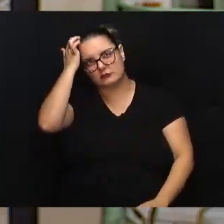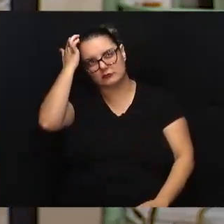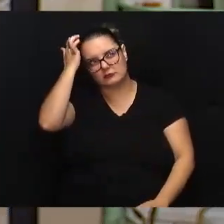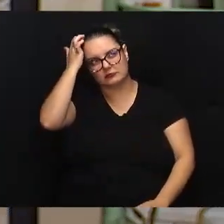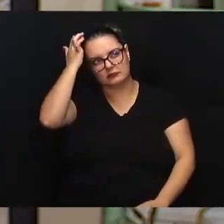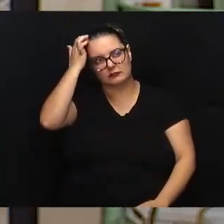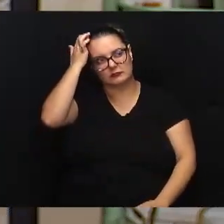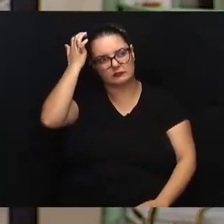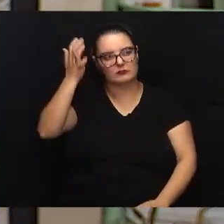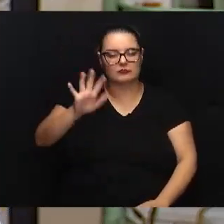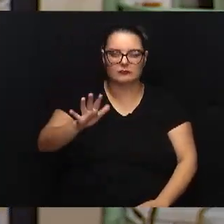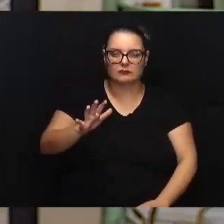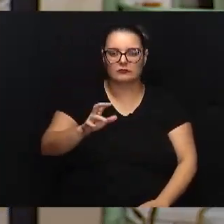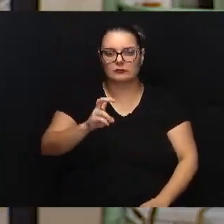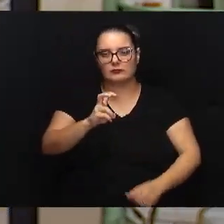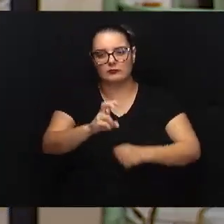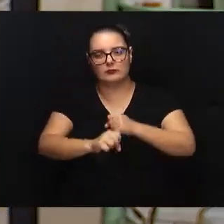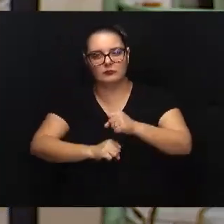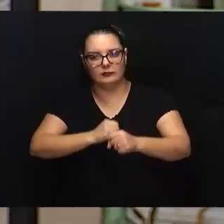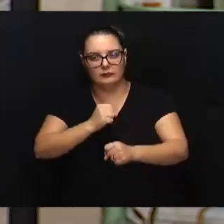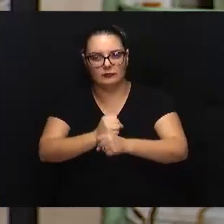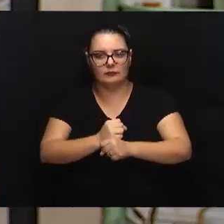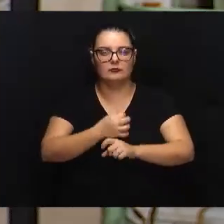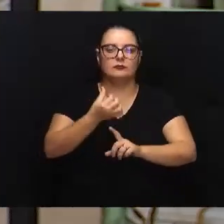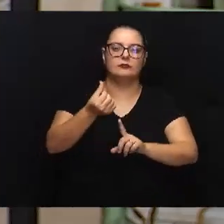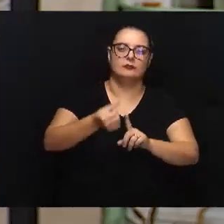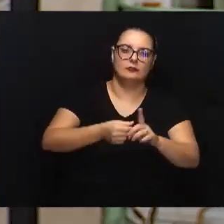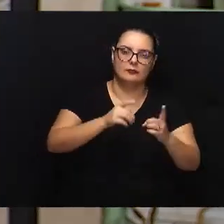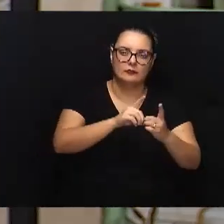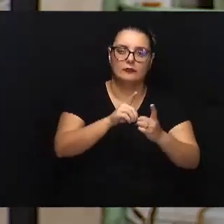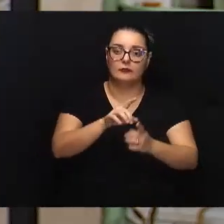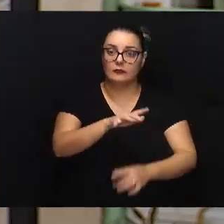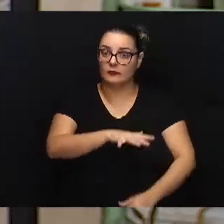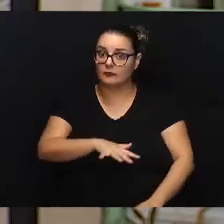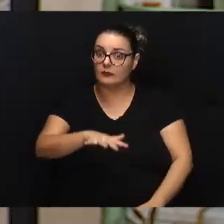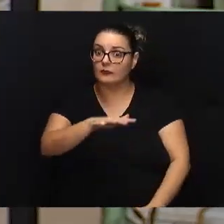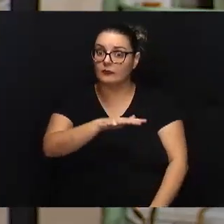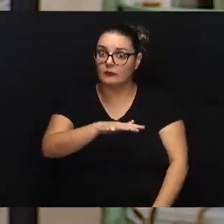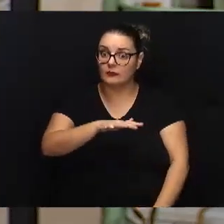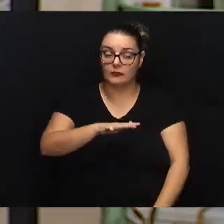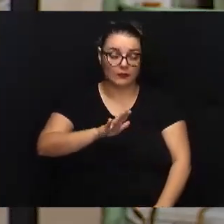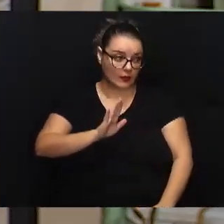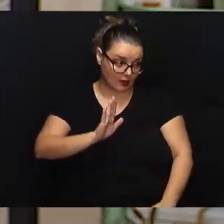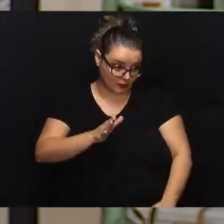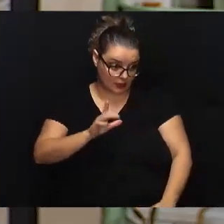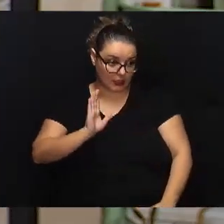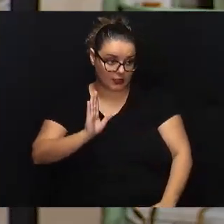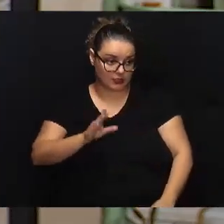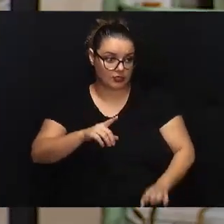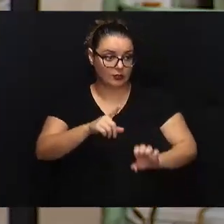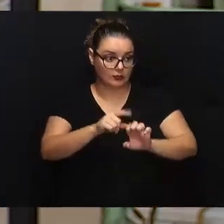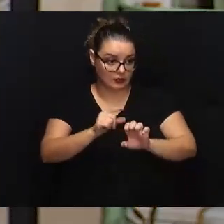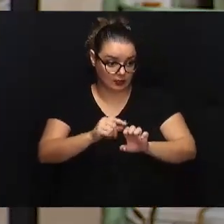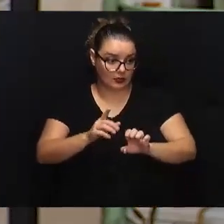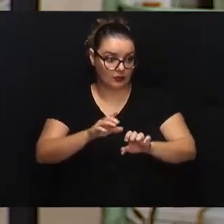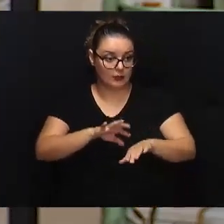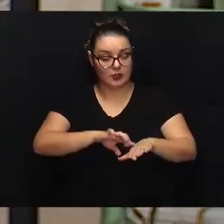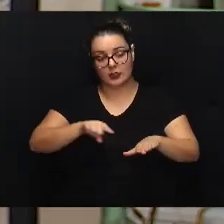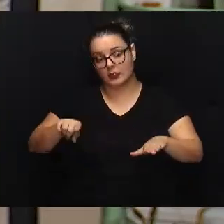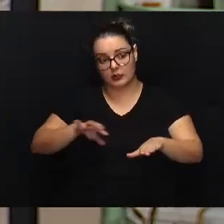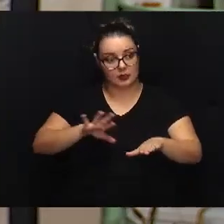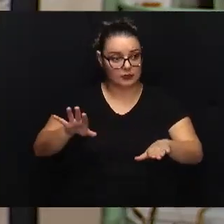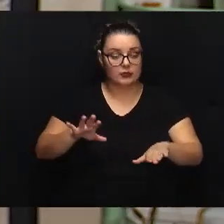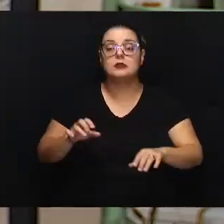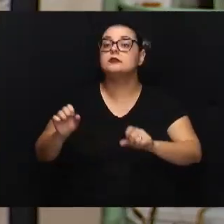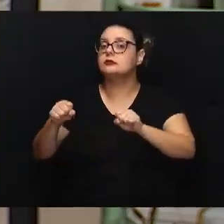eu ainda prestava consultoria na área. Mas já era um empreendimento, porque era por fora. Por fora,